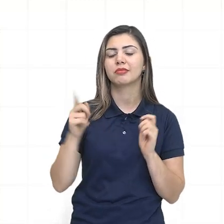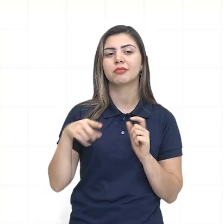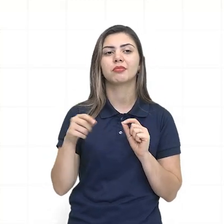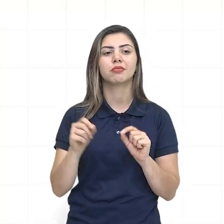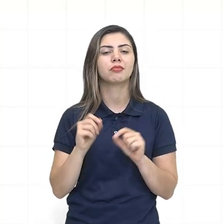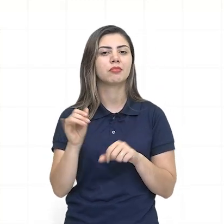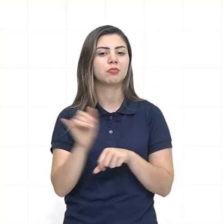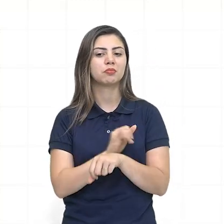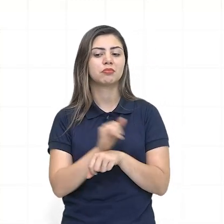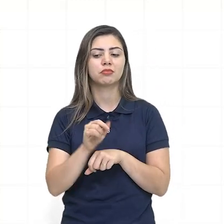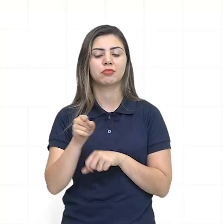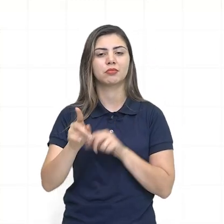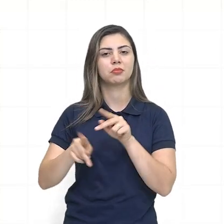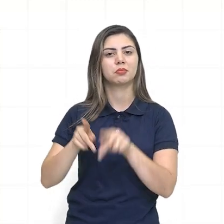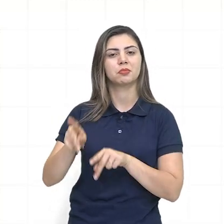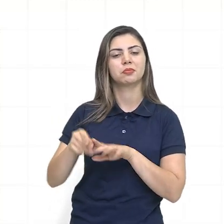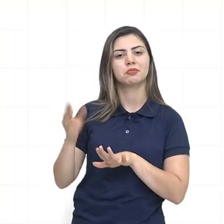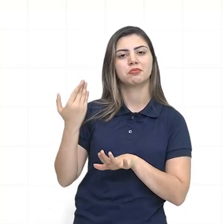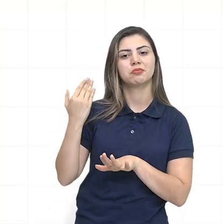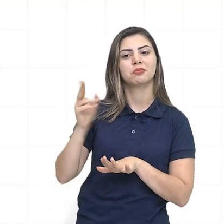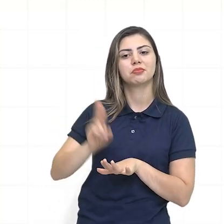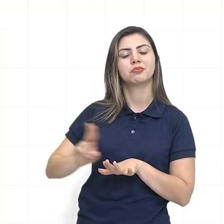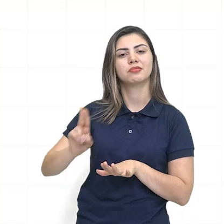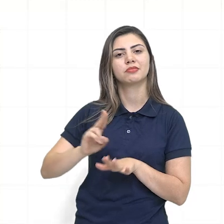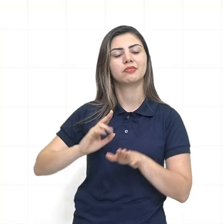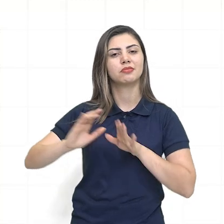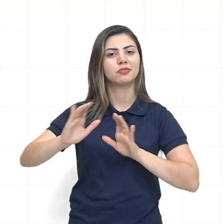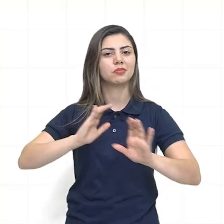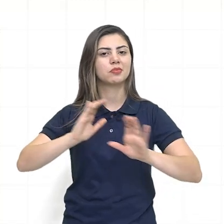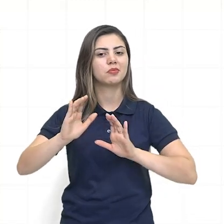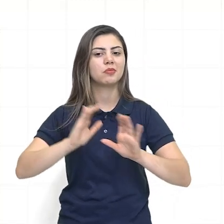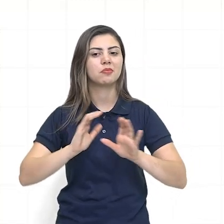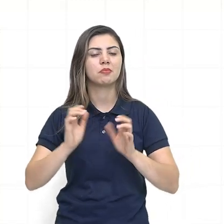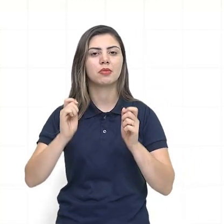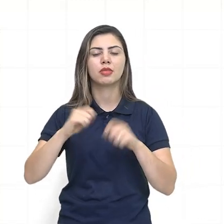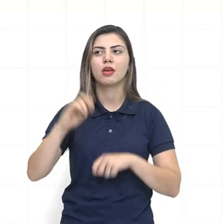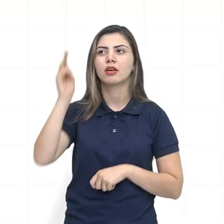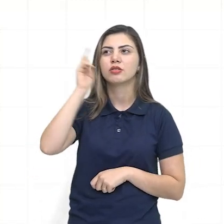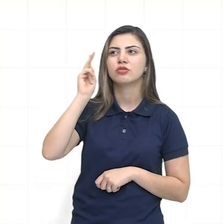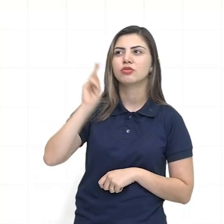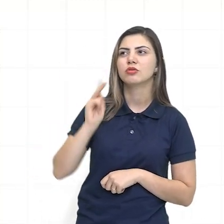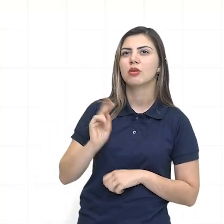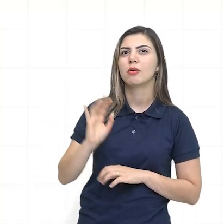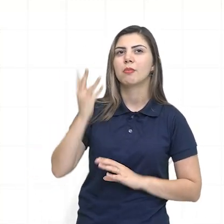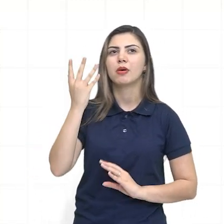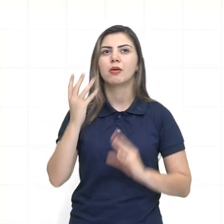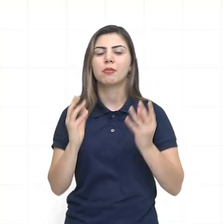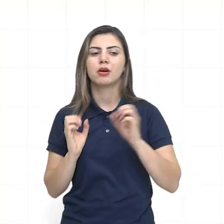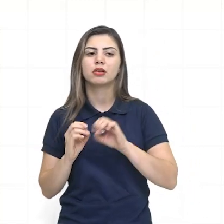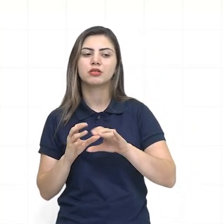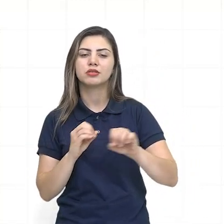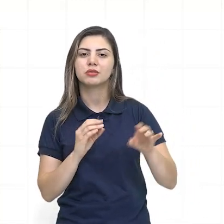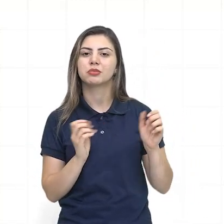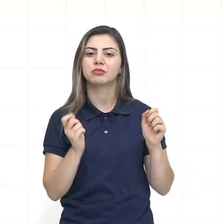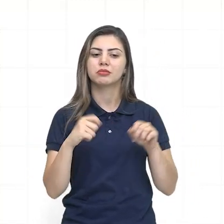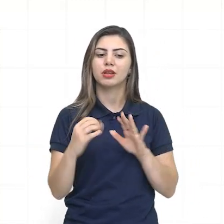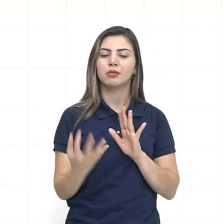qual a sociedade egípcia usou para registrar suas memórias, para registrar os seus